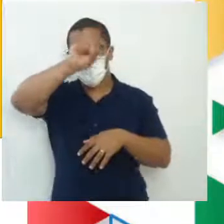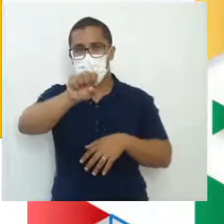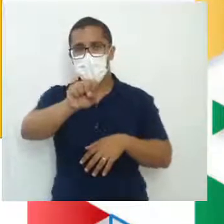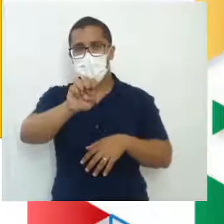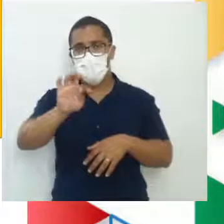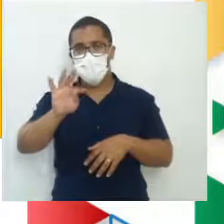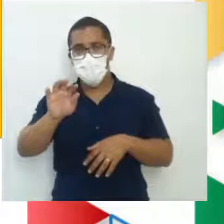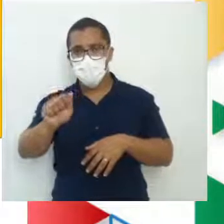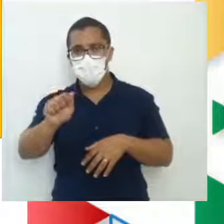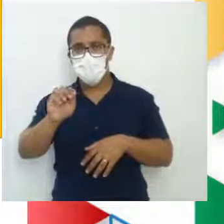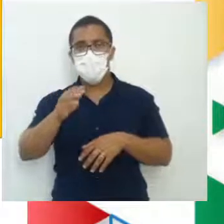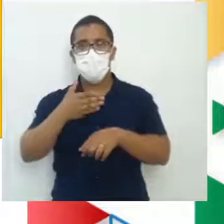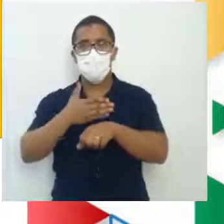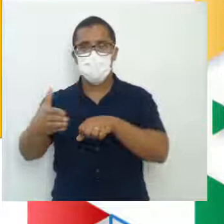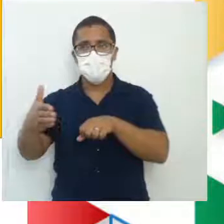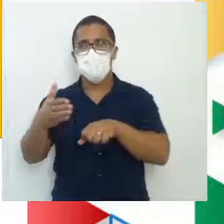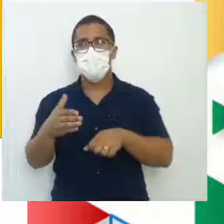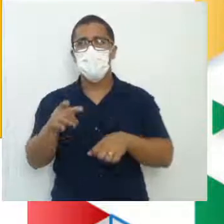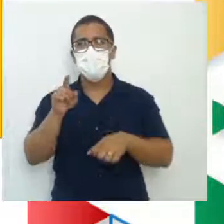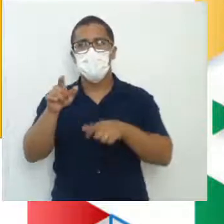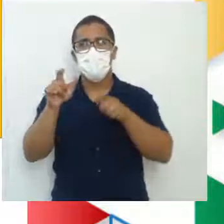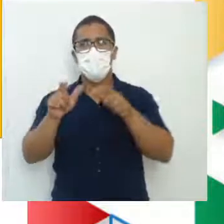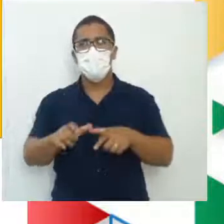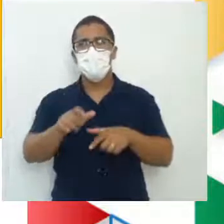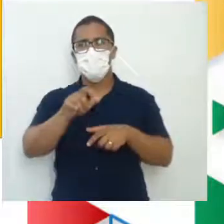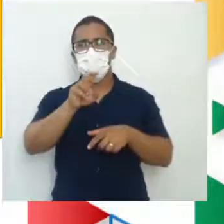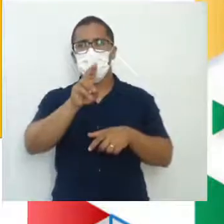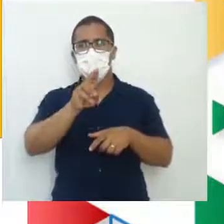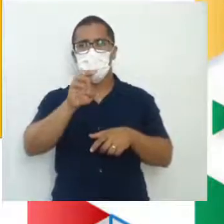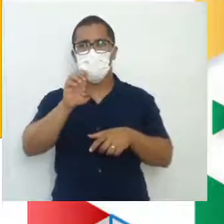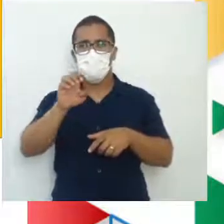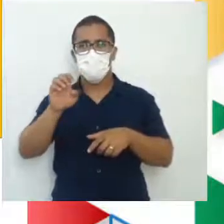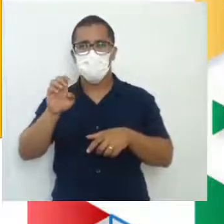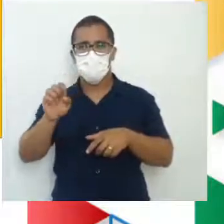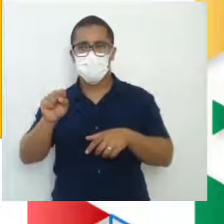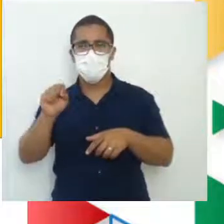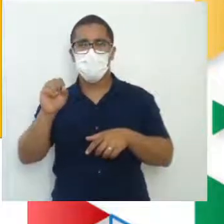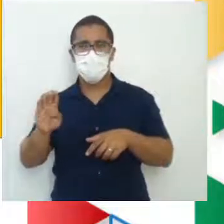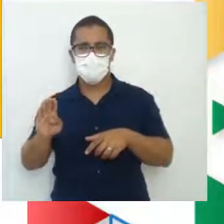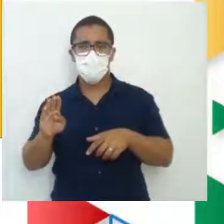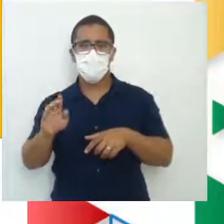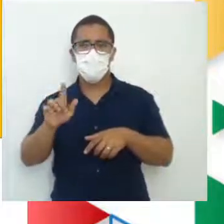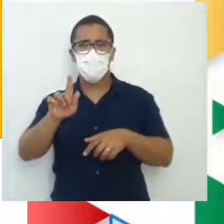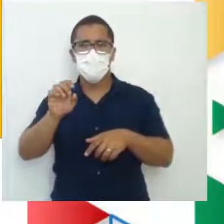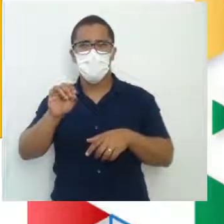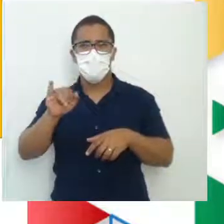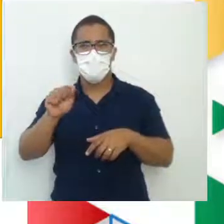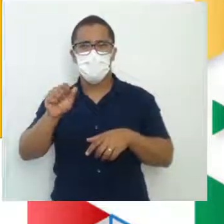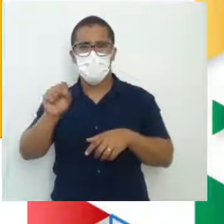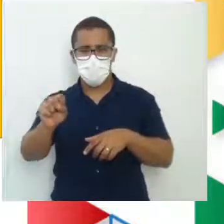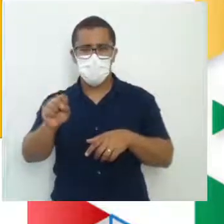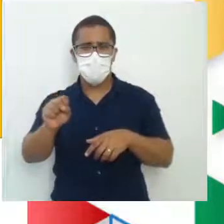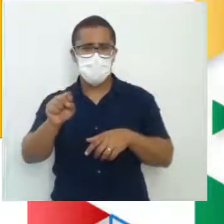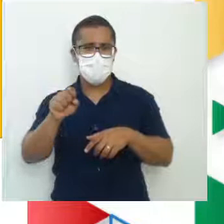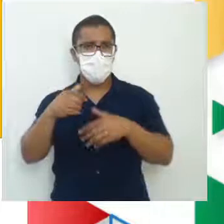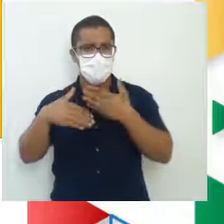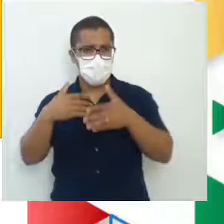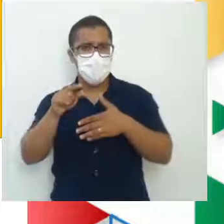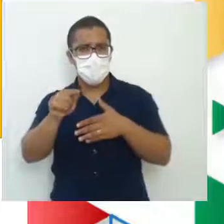a Lisaria, certo? Goiás, dando início à missão que recebera em um rústico